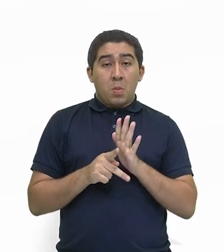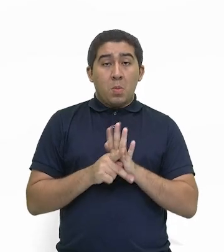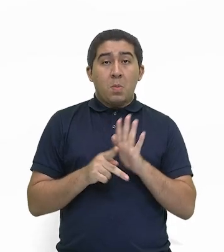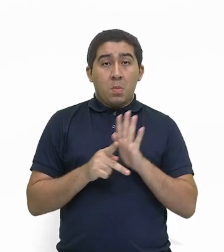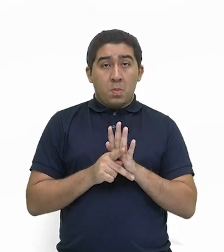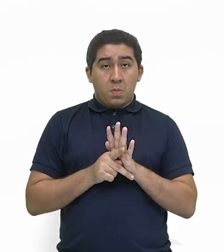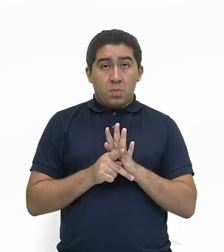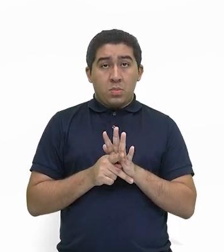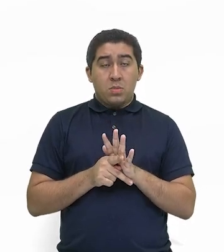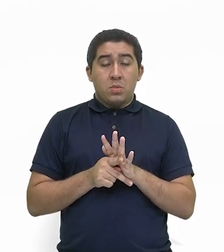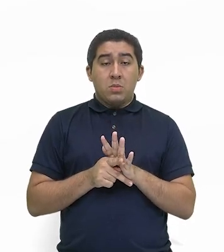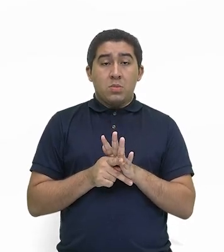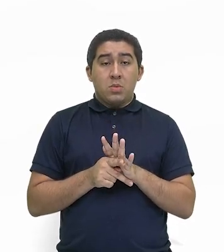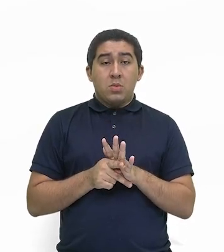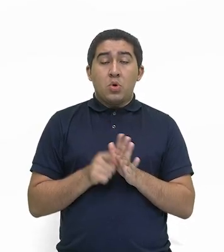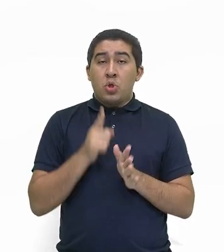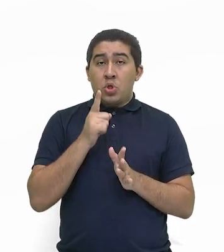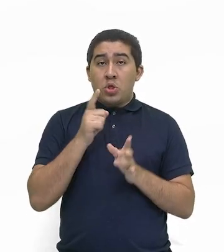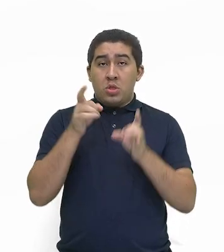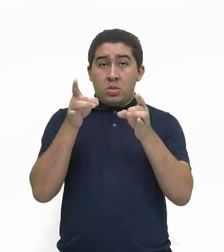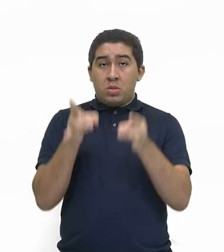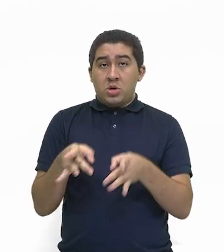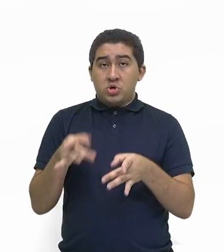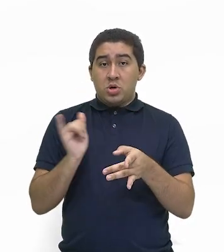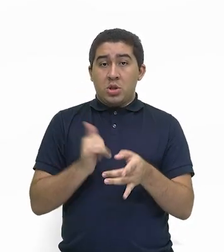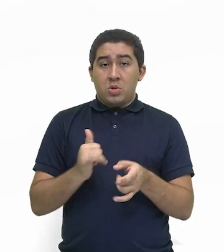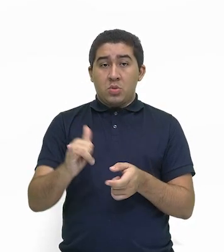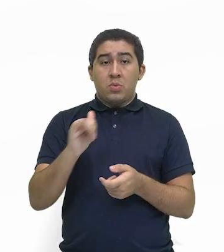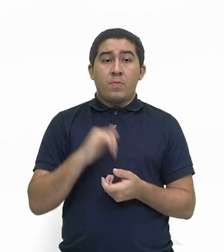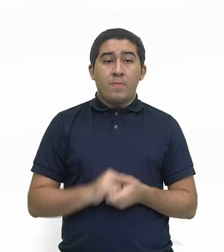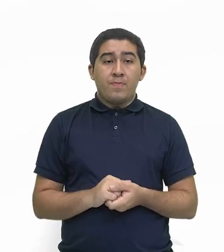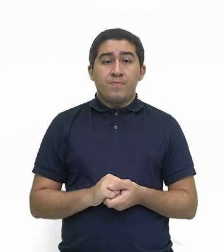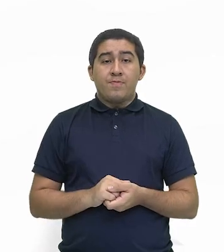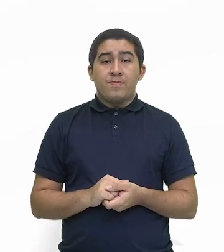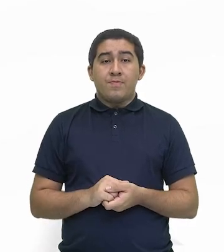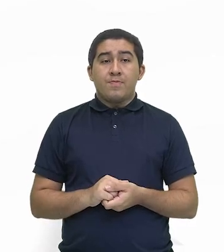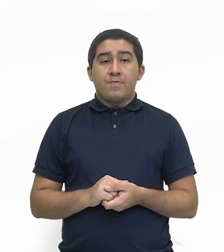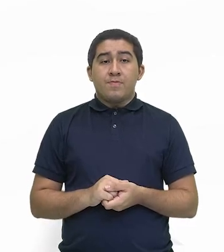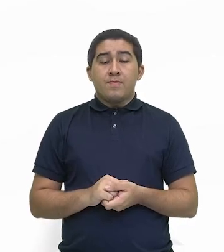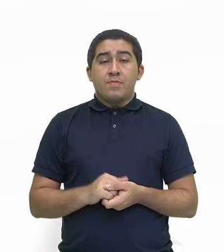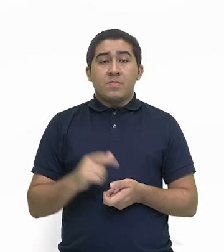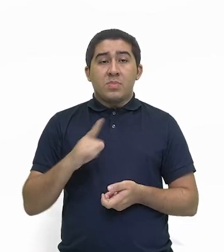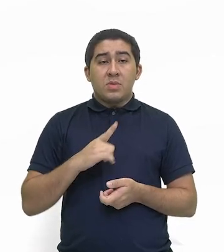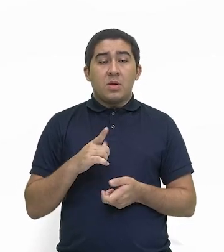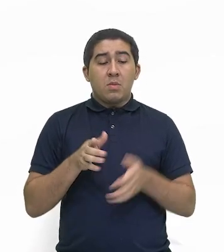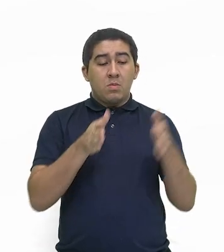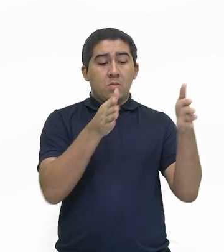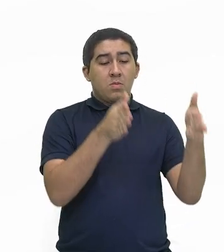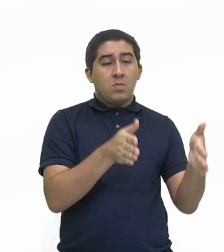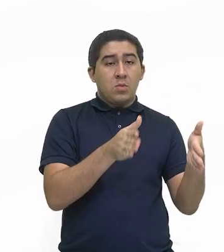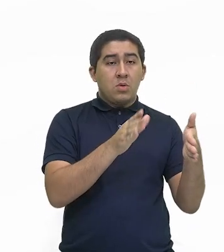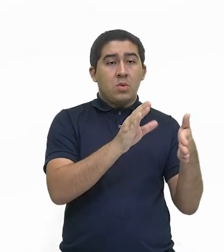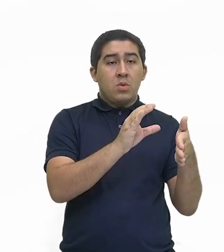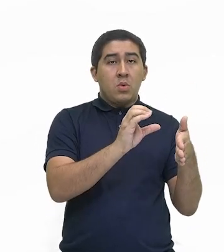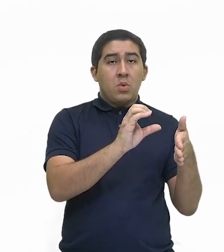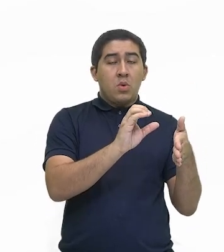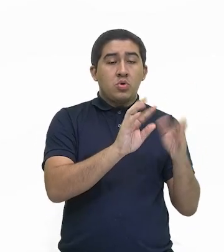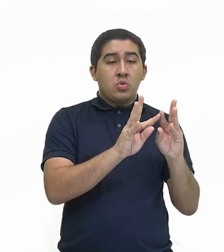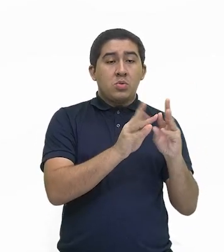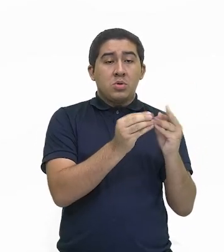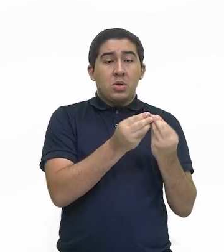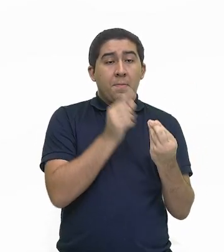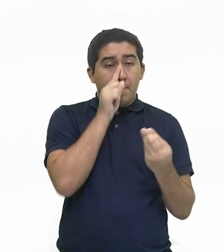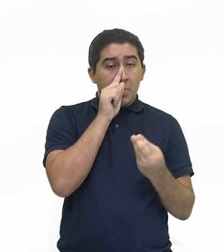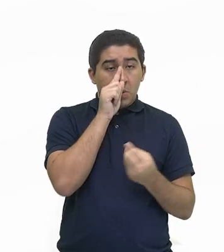composição do lixo eletrônico. Então, nós temos ali os contaminantes, que é o antimônio,